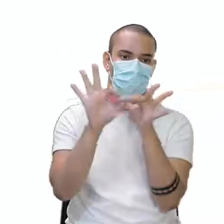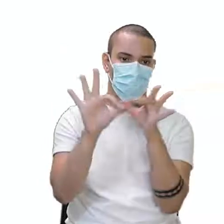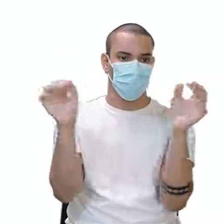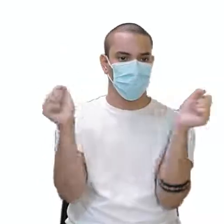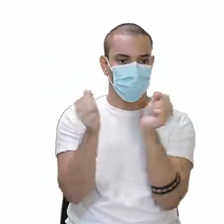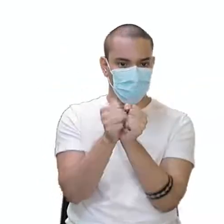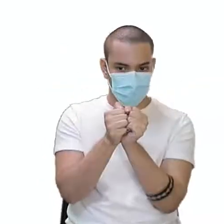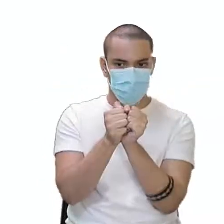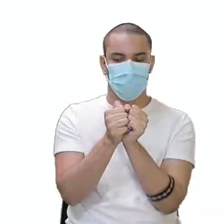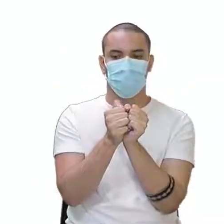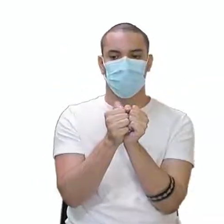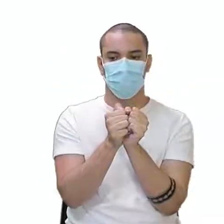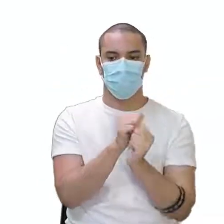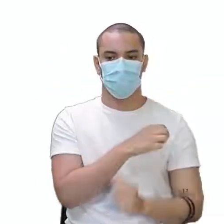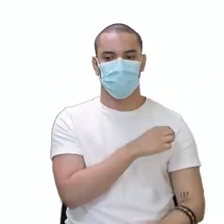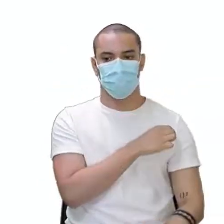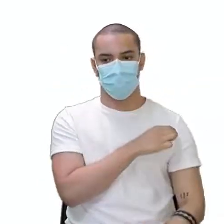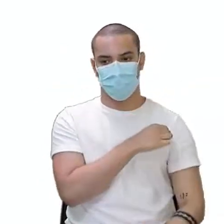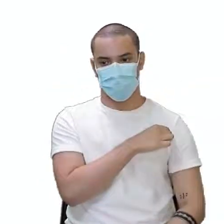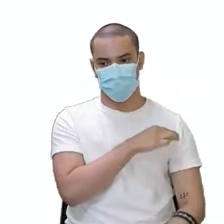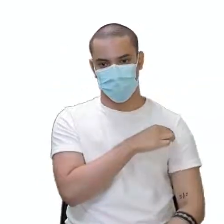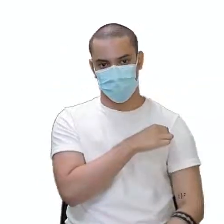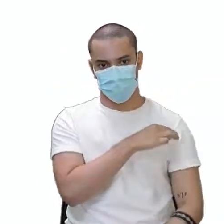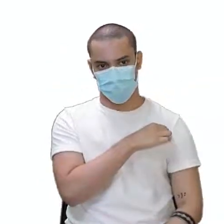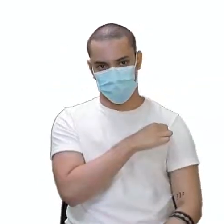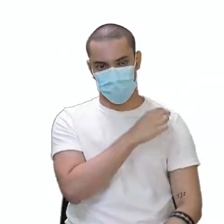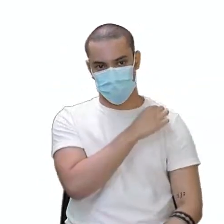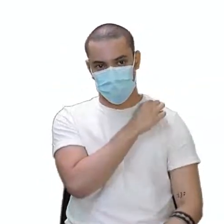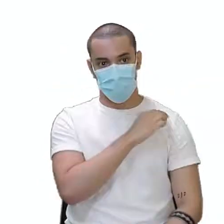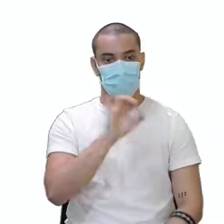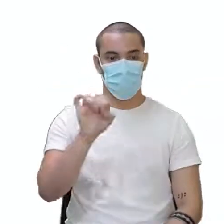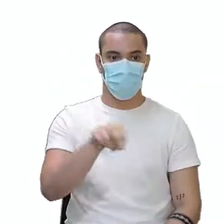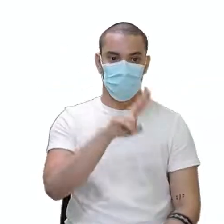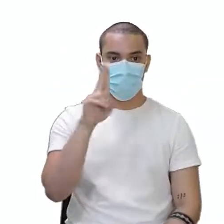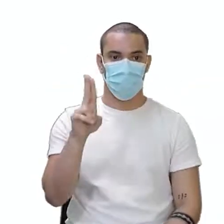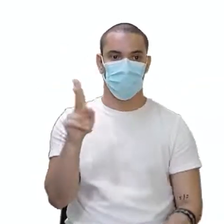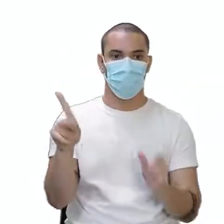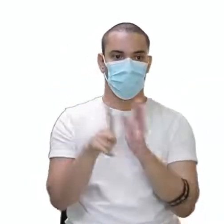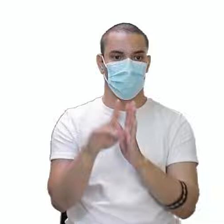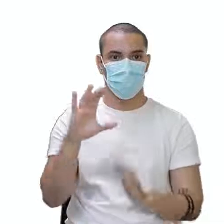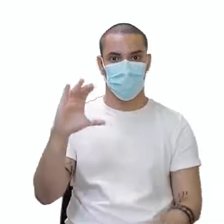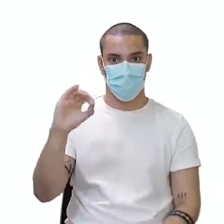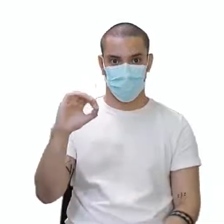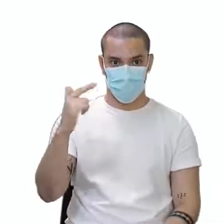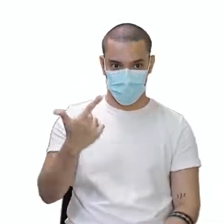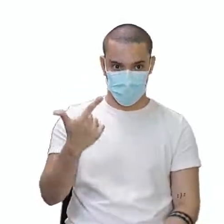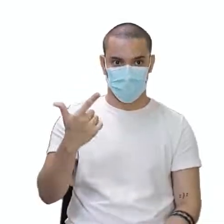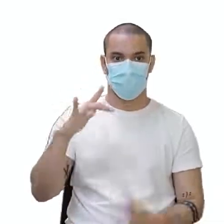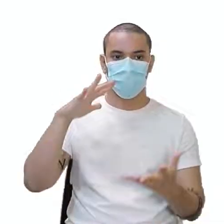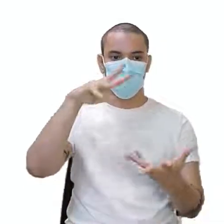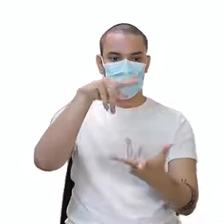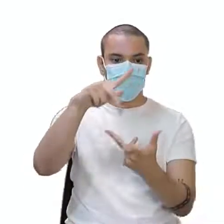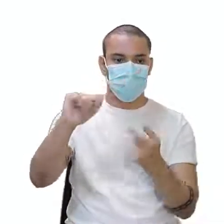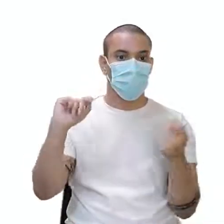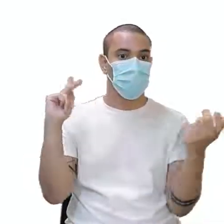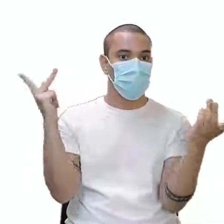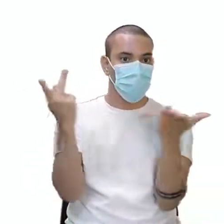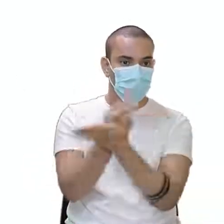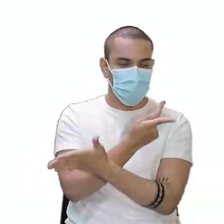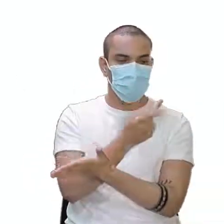o acúmulo ou a concentração de CO2 na atmosfera para que